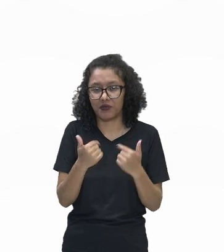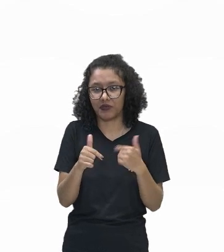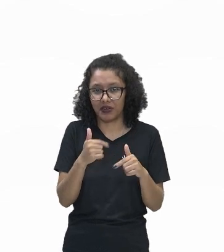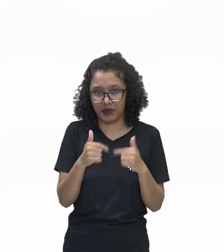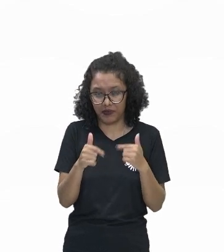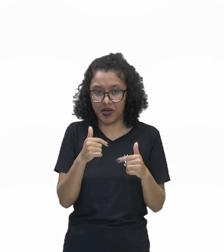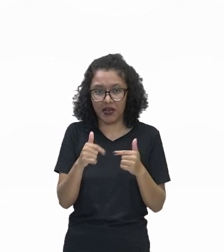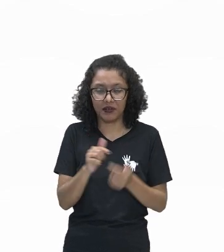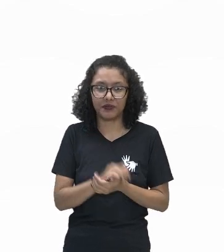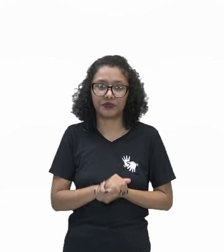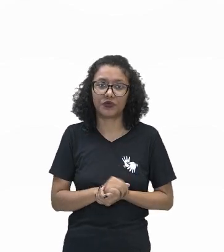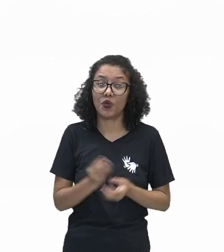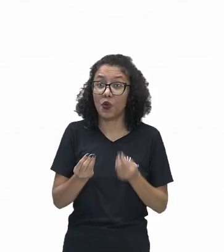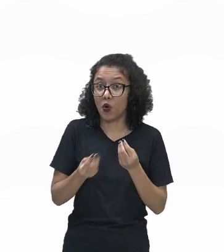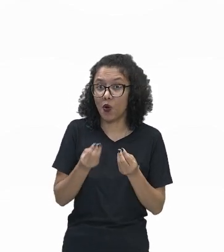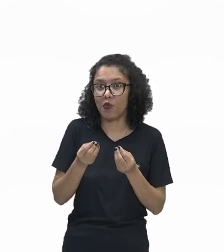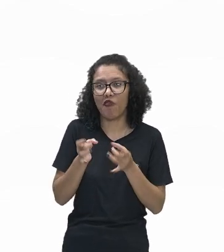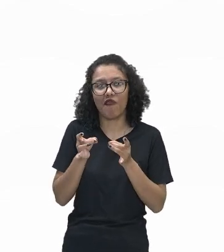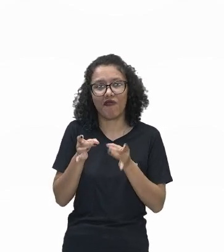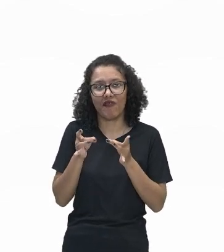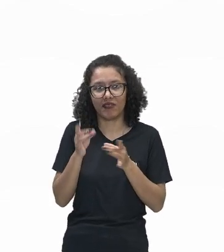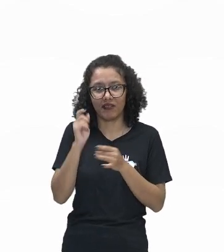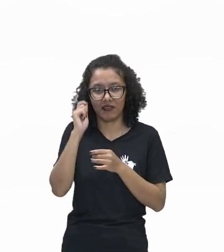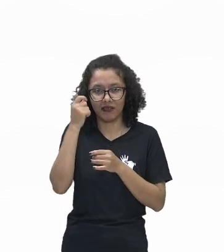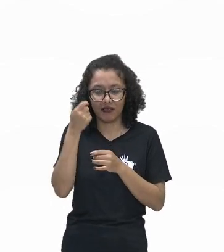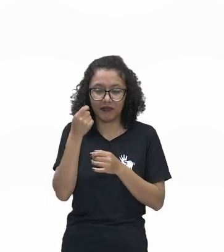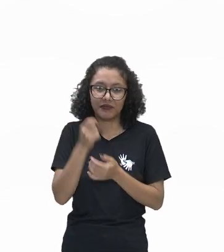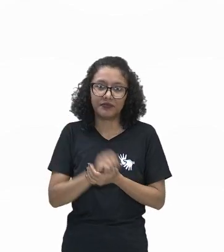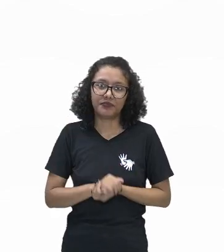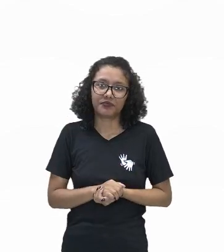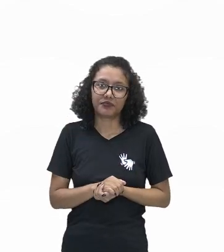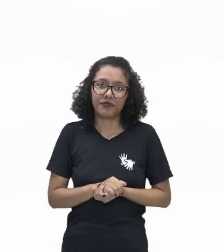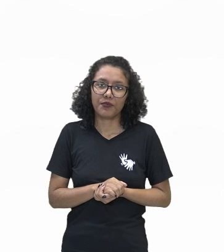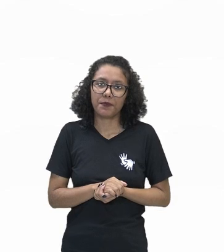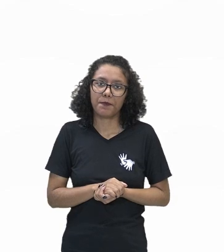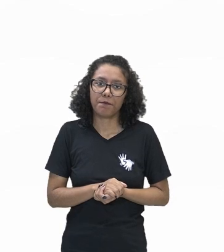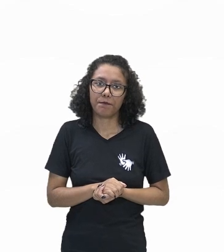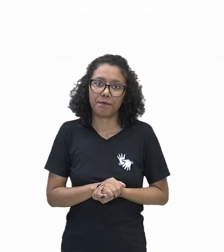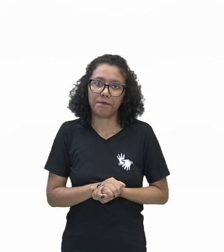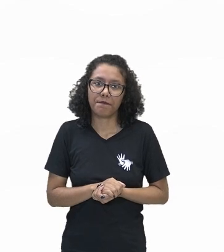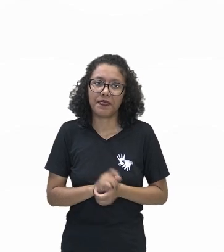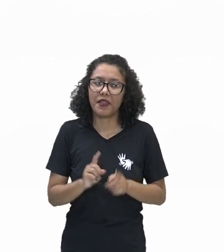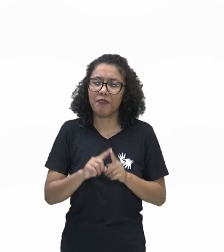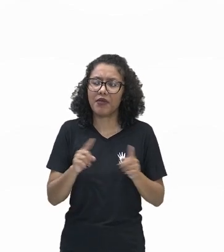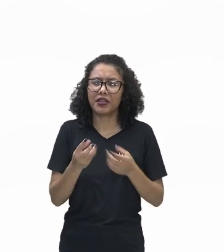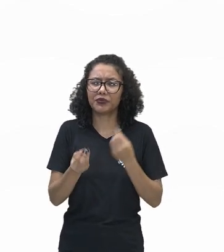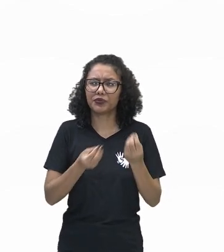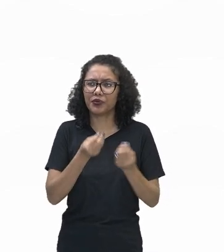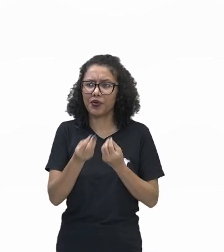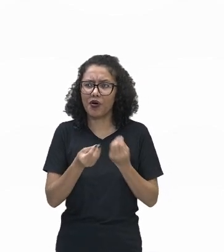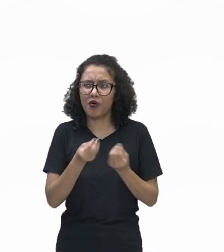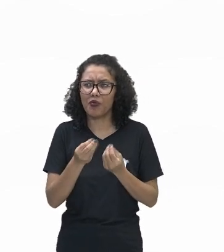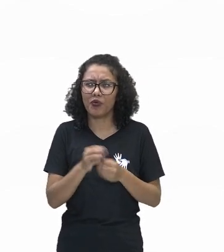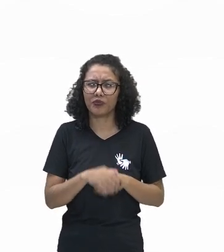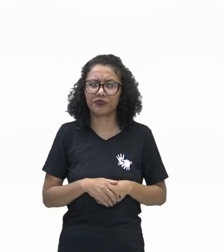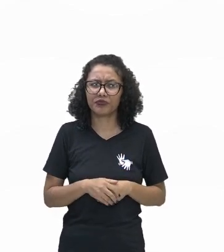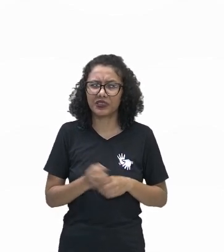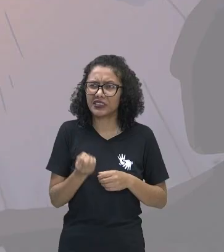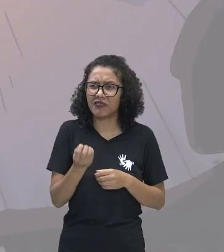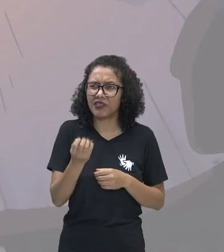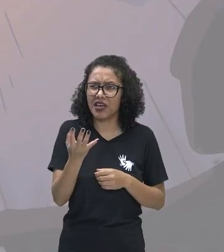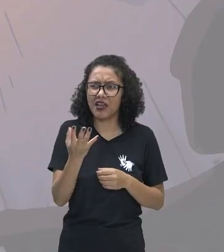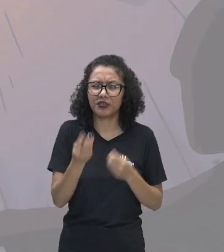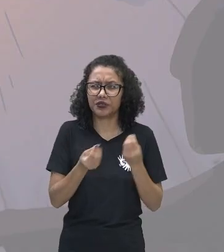de africanos escravizados. Mas como que era feita essa travessia? Aí a gente se